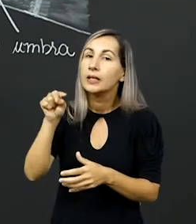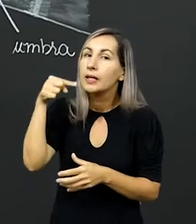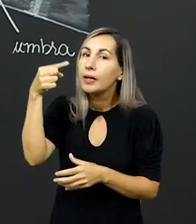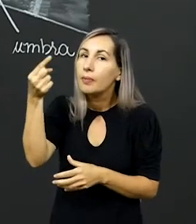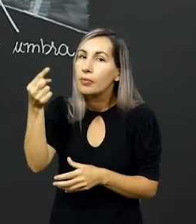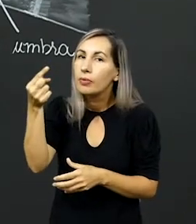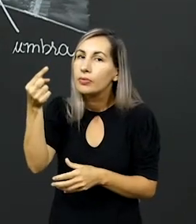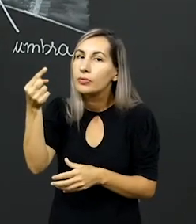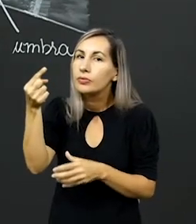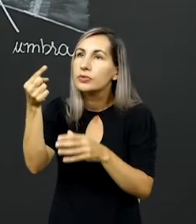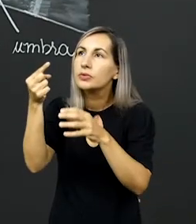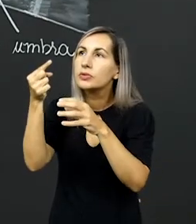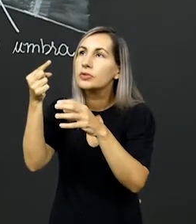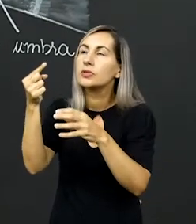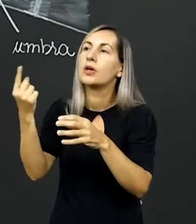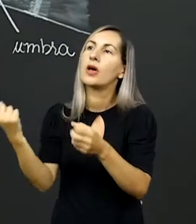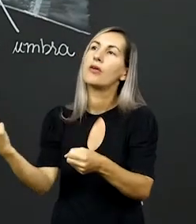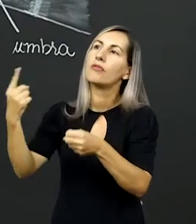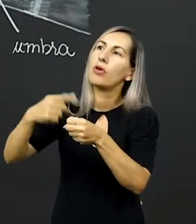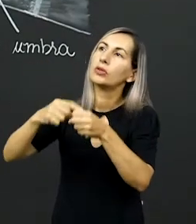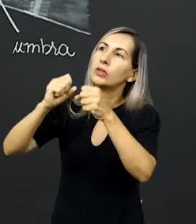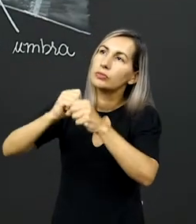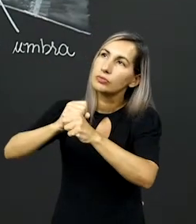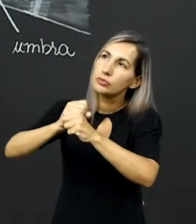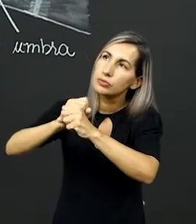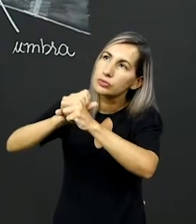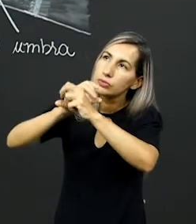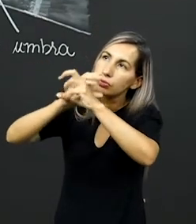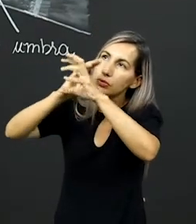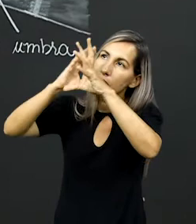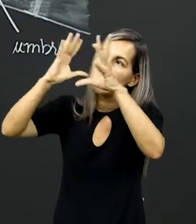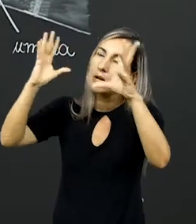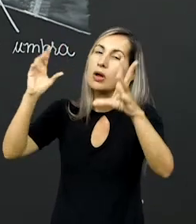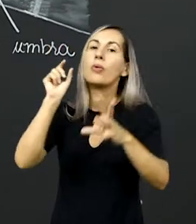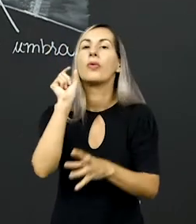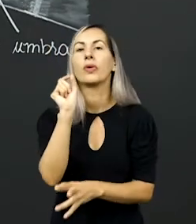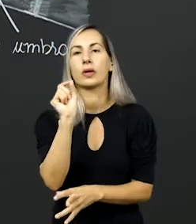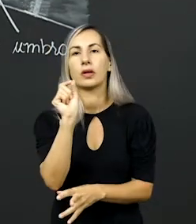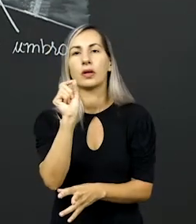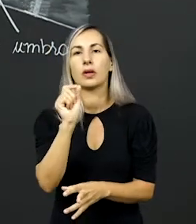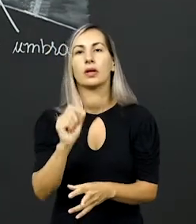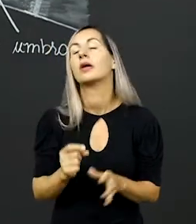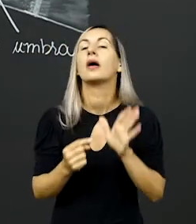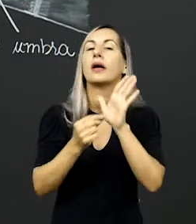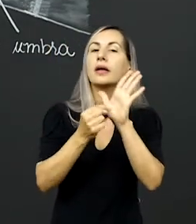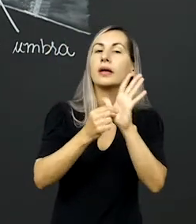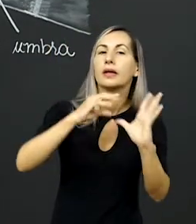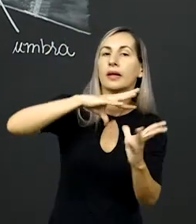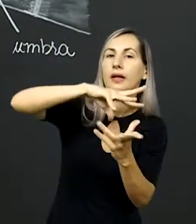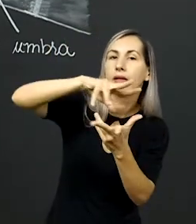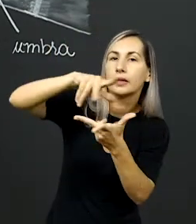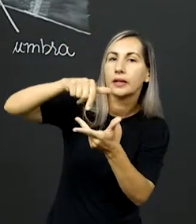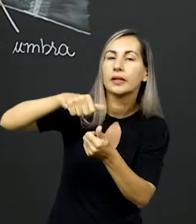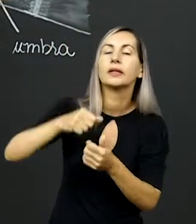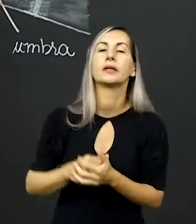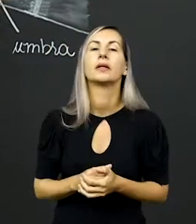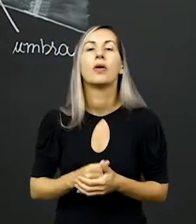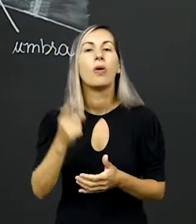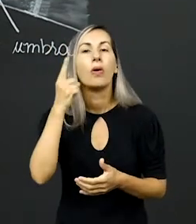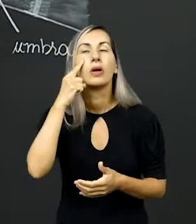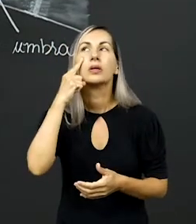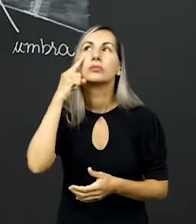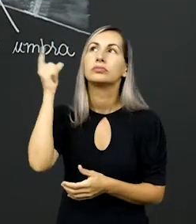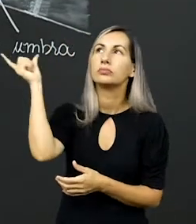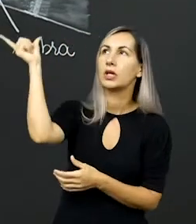mais um pouquinho, ela volta a clarear novamente. Qual é a jogada? Estamos aqui na Terra, né? Olhando para a